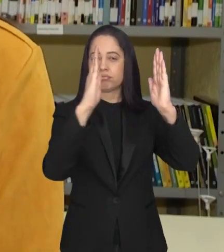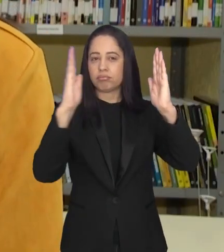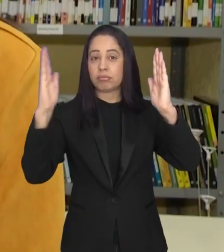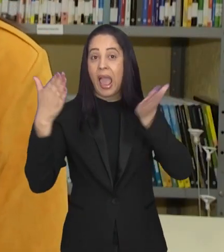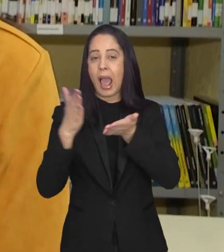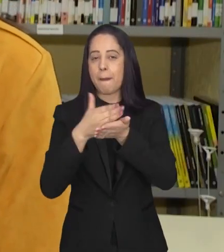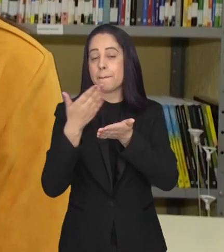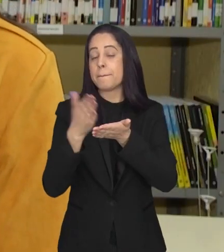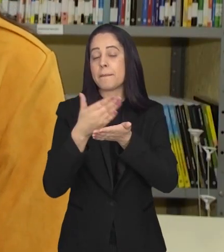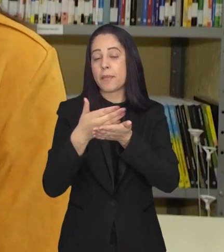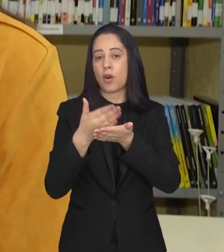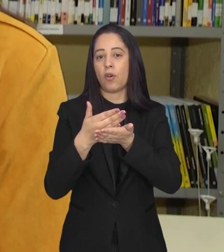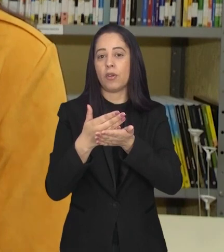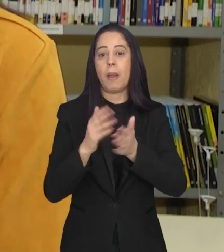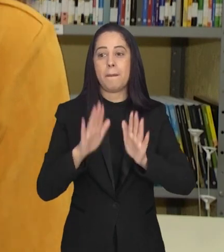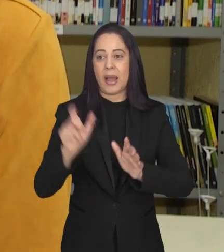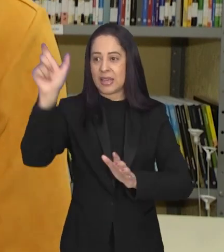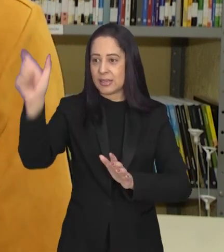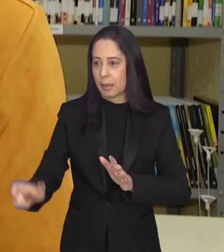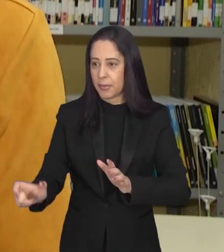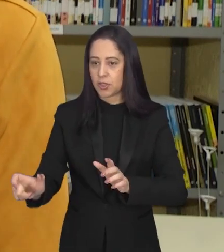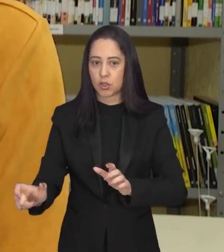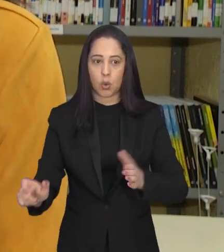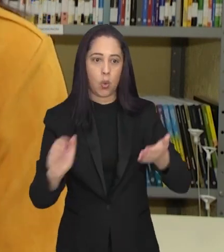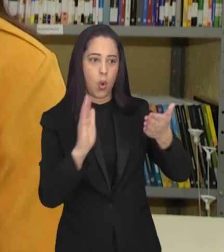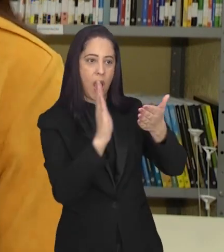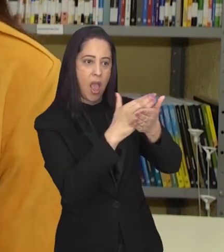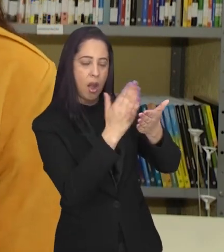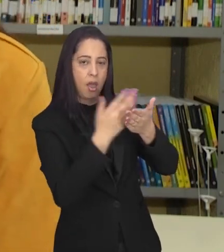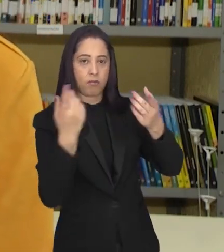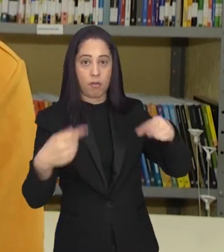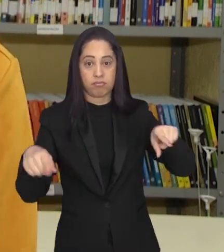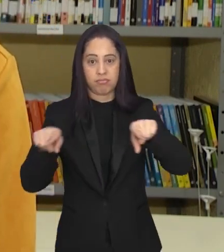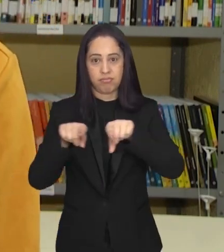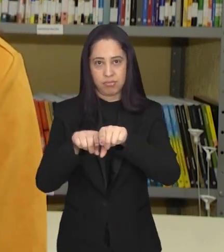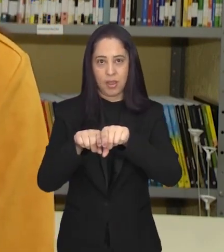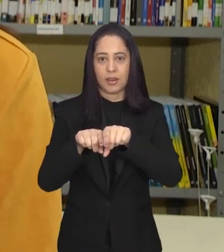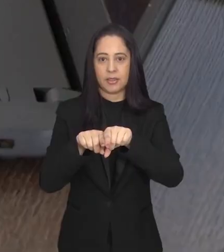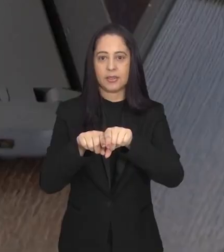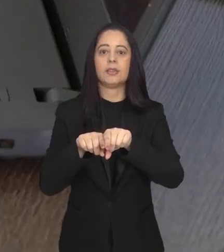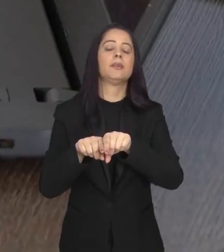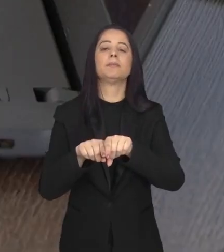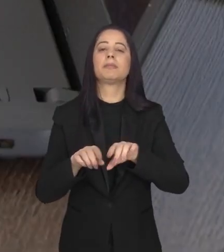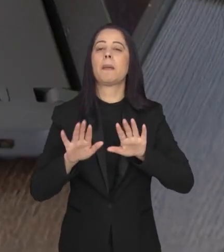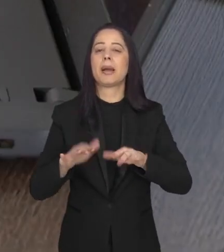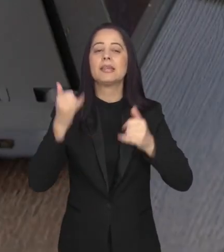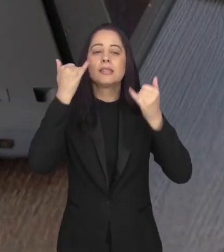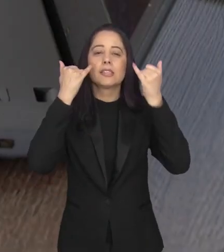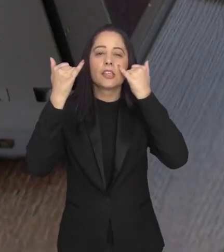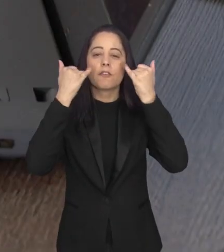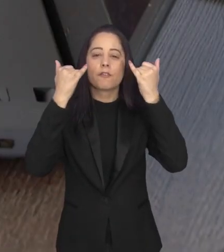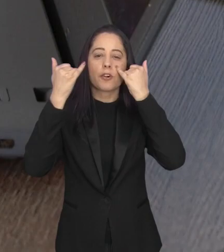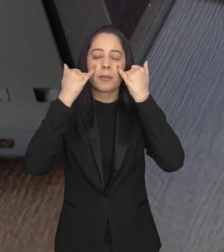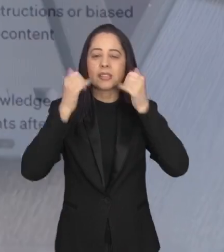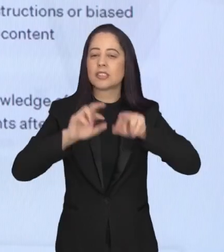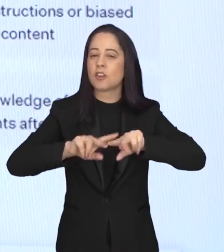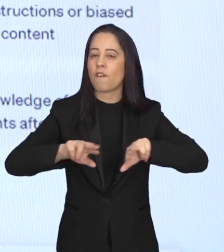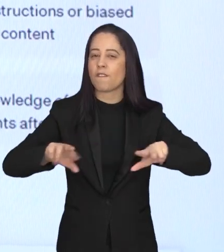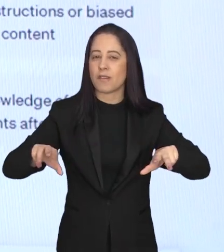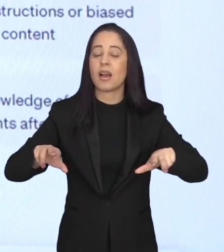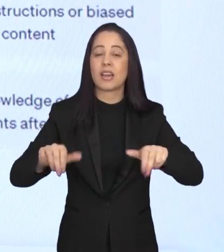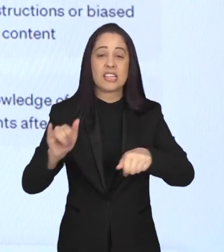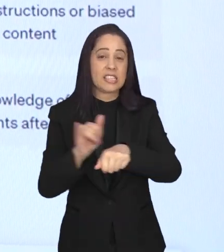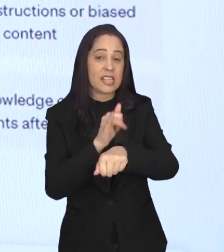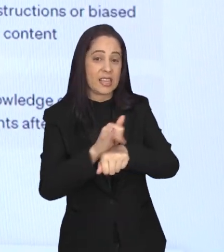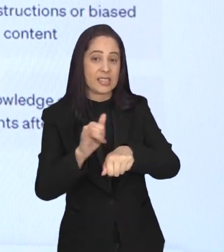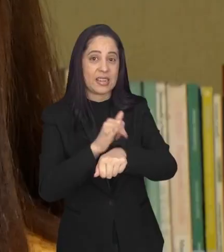por enquanto, a relação entre leitor e escritor permanece intacta. Apesar de um universo de informações à disposição,